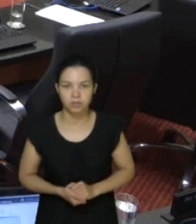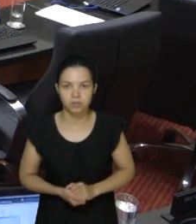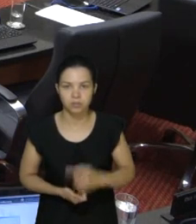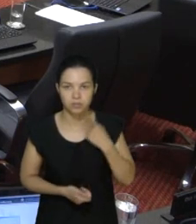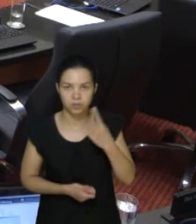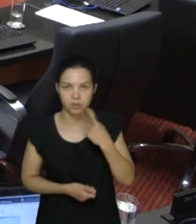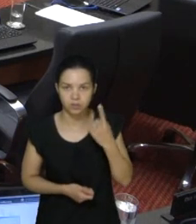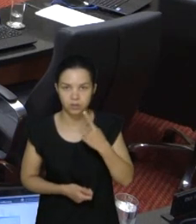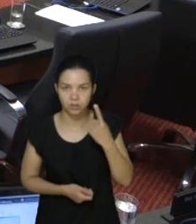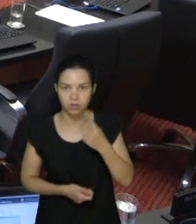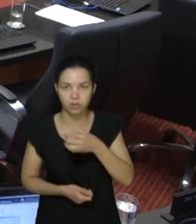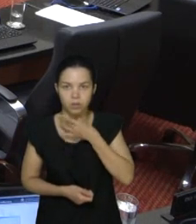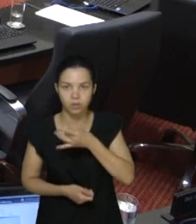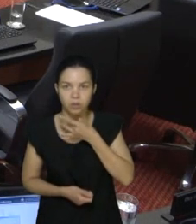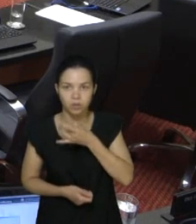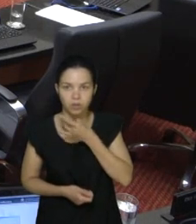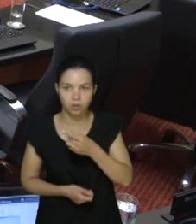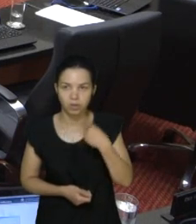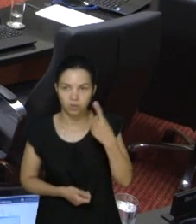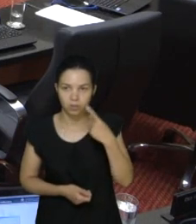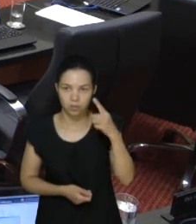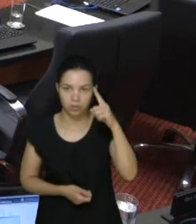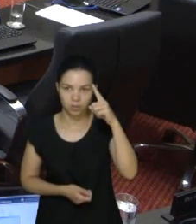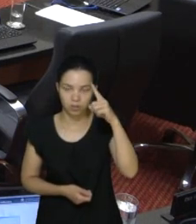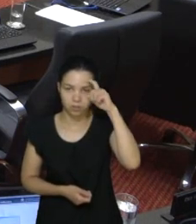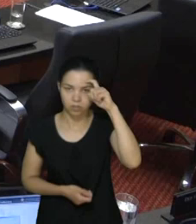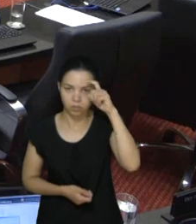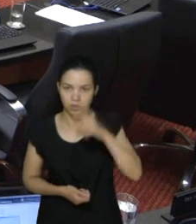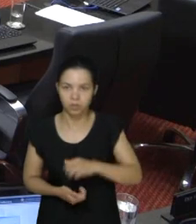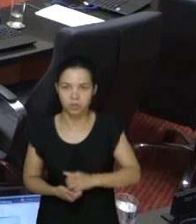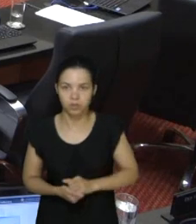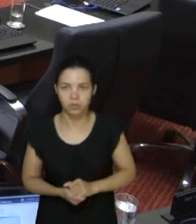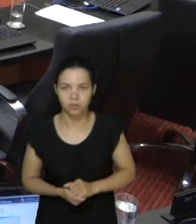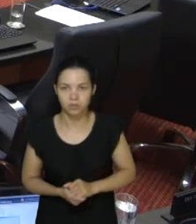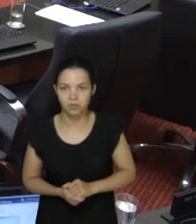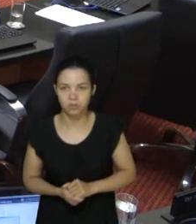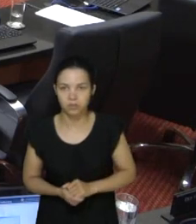Deputado Valdir Cobalcini, deputado Marcos Vieira.